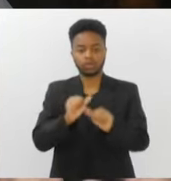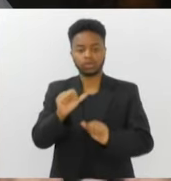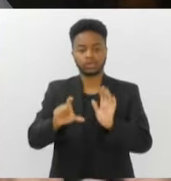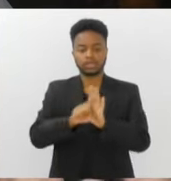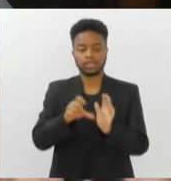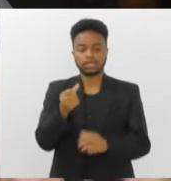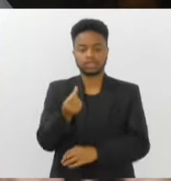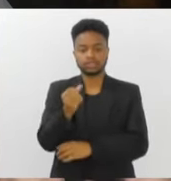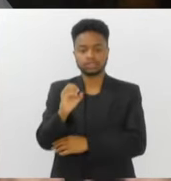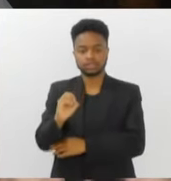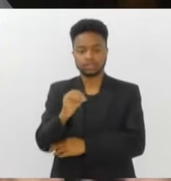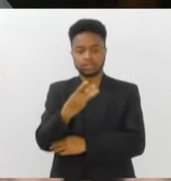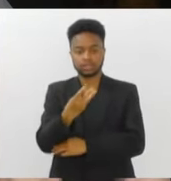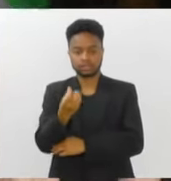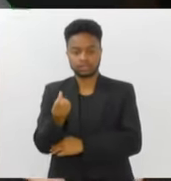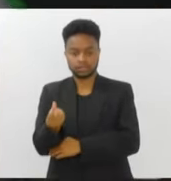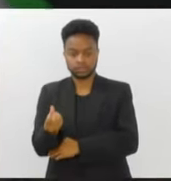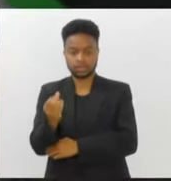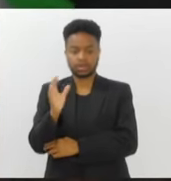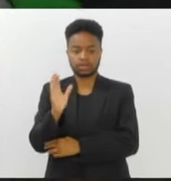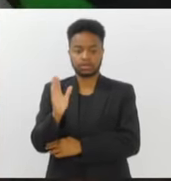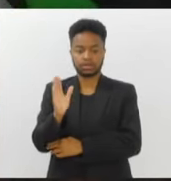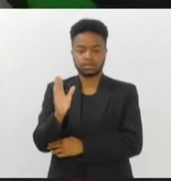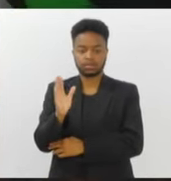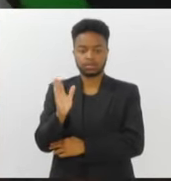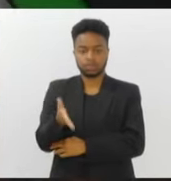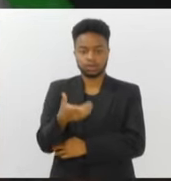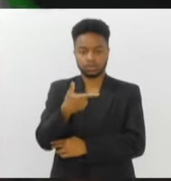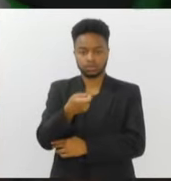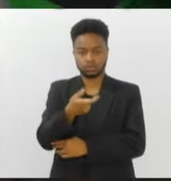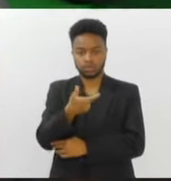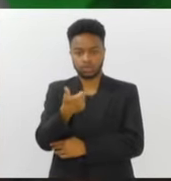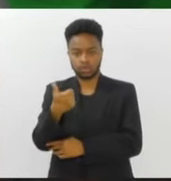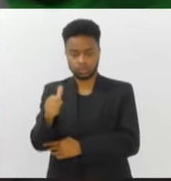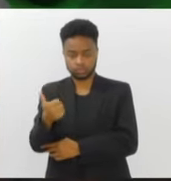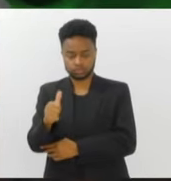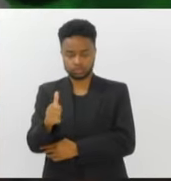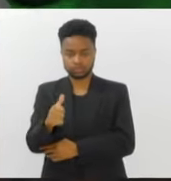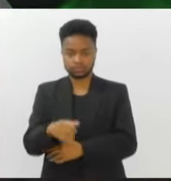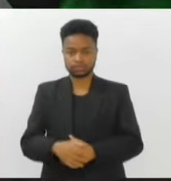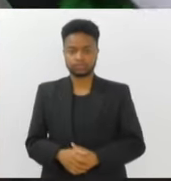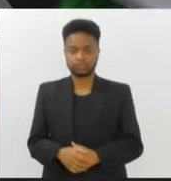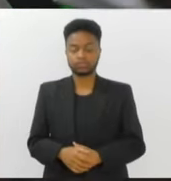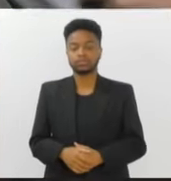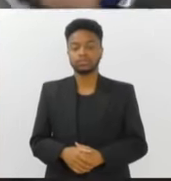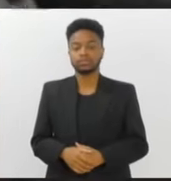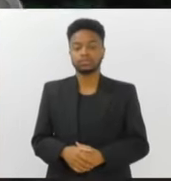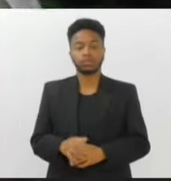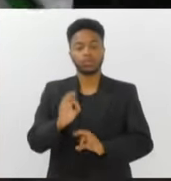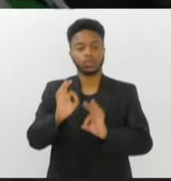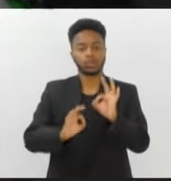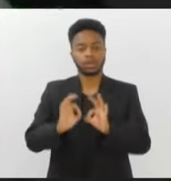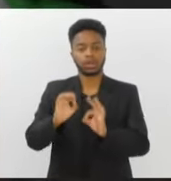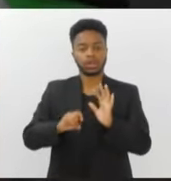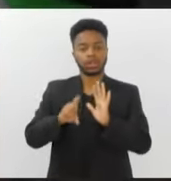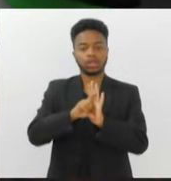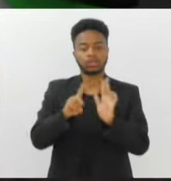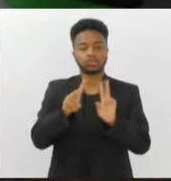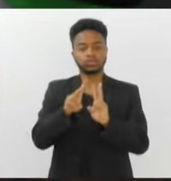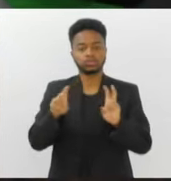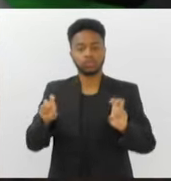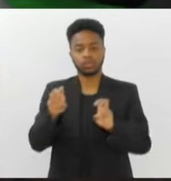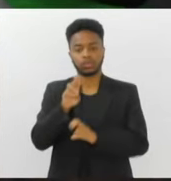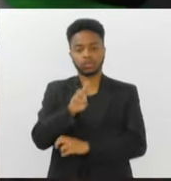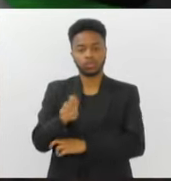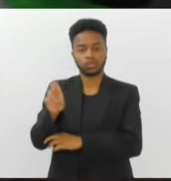número 6.036, de 9 de setembro de 2011, que consolida as leis que dispõem sobre os nomes dados